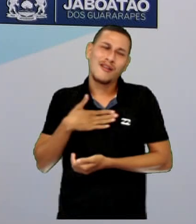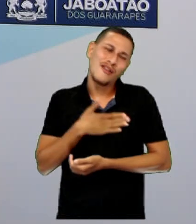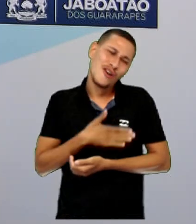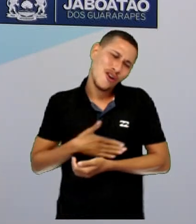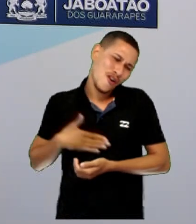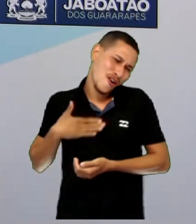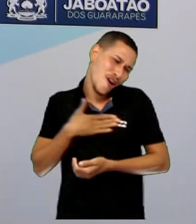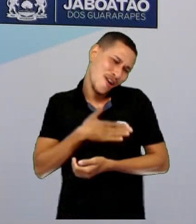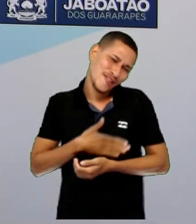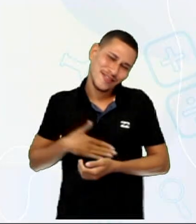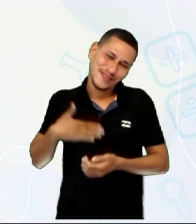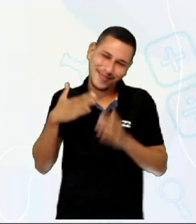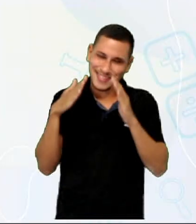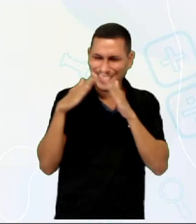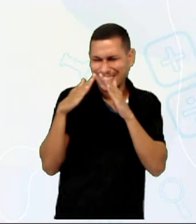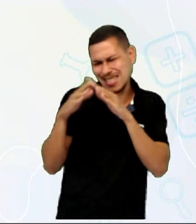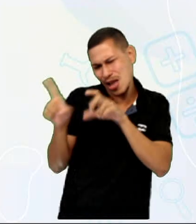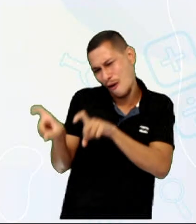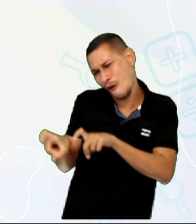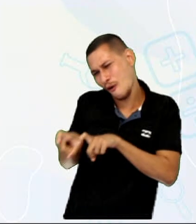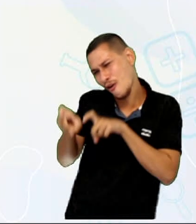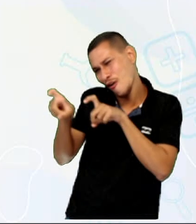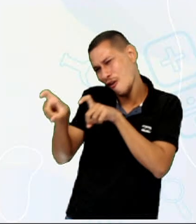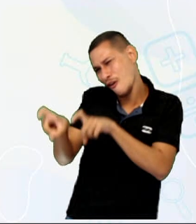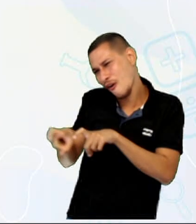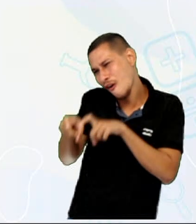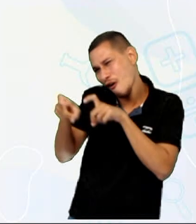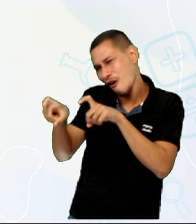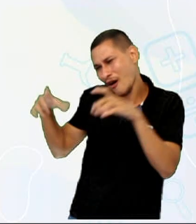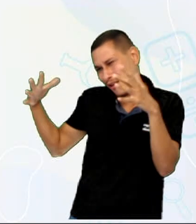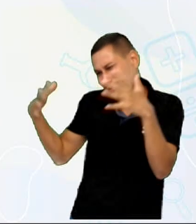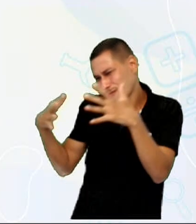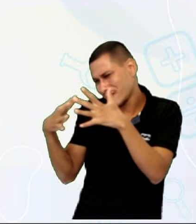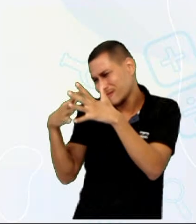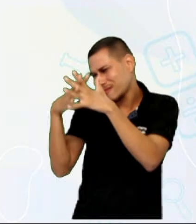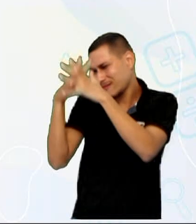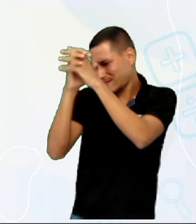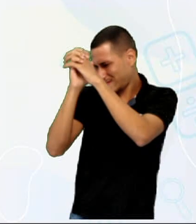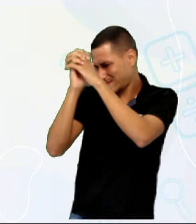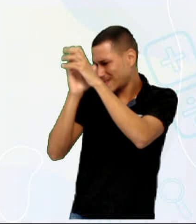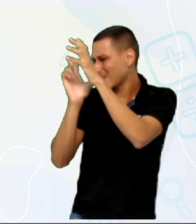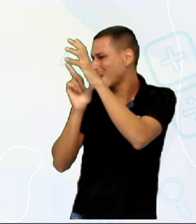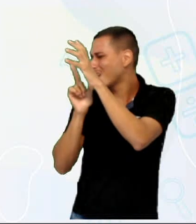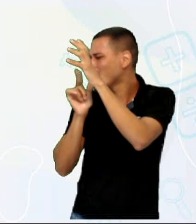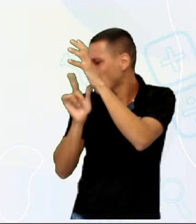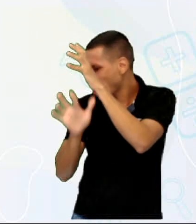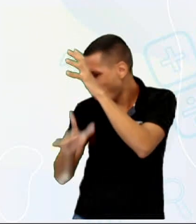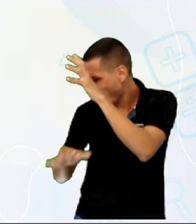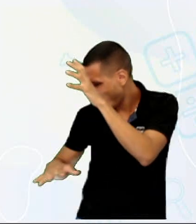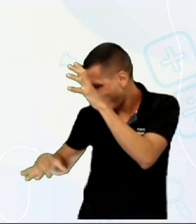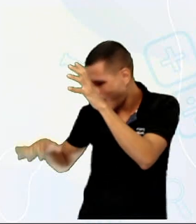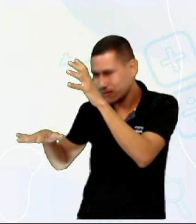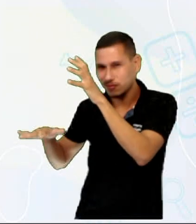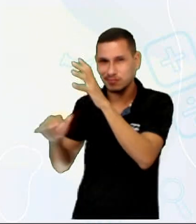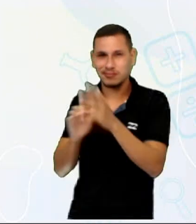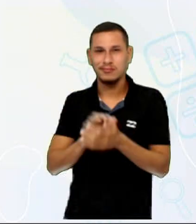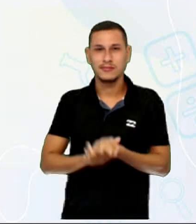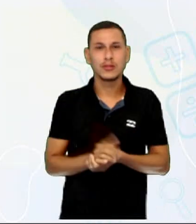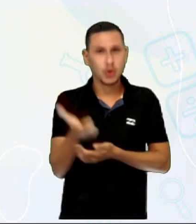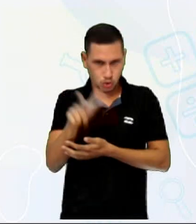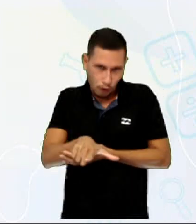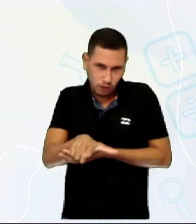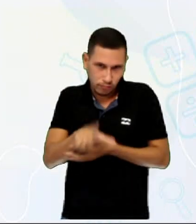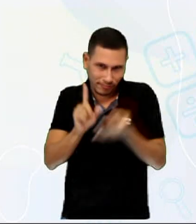roça, numa palhoça perto da beira do rio. De novo, a primeira parte